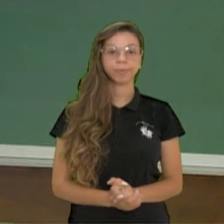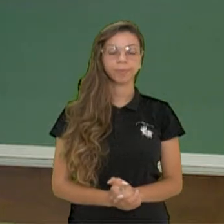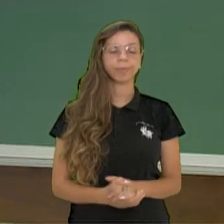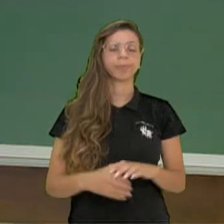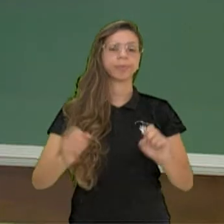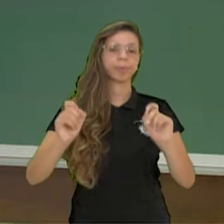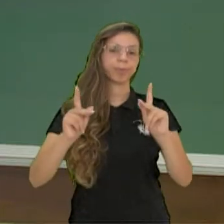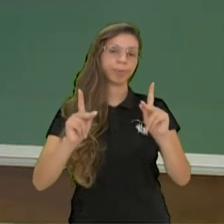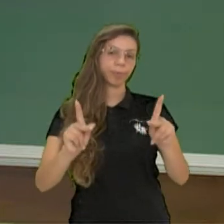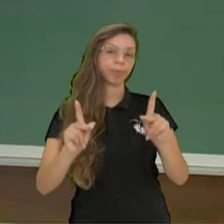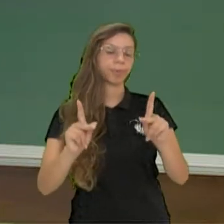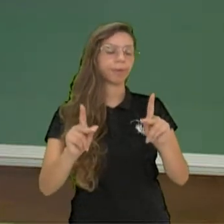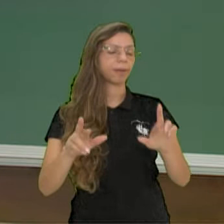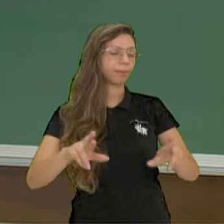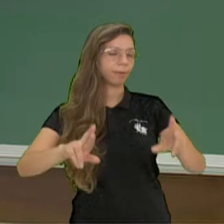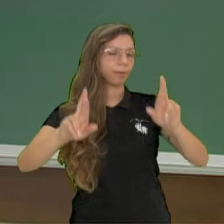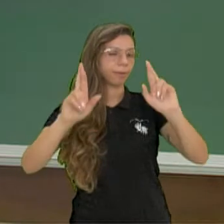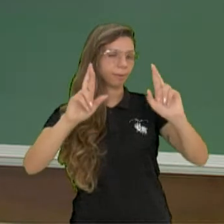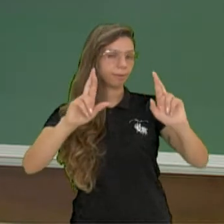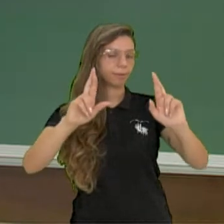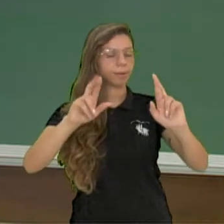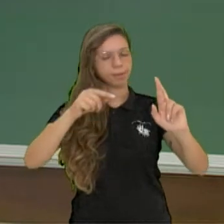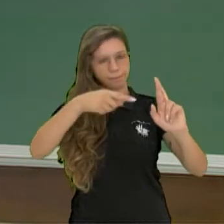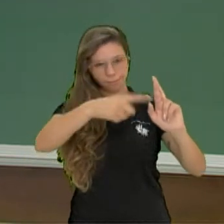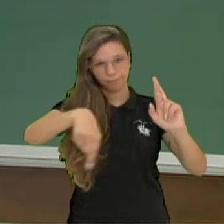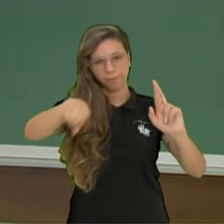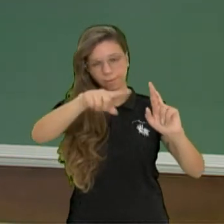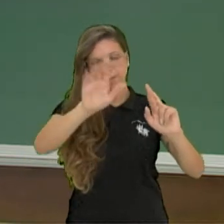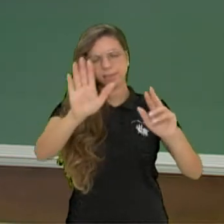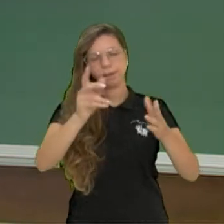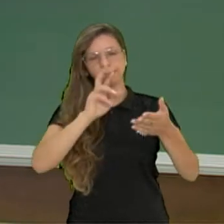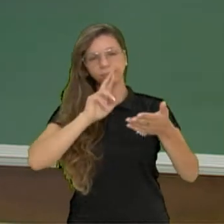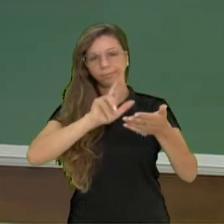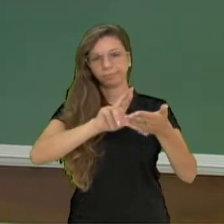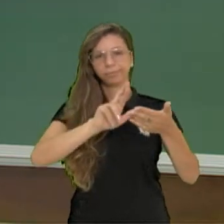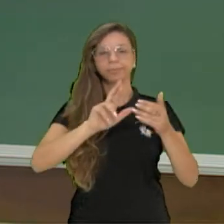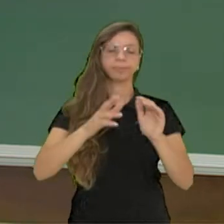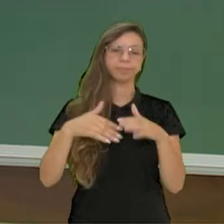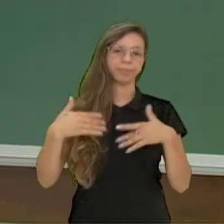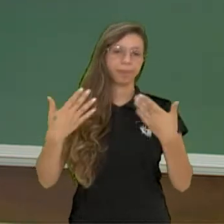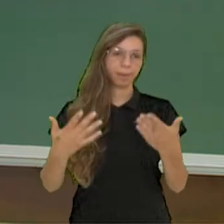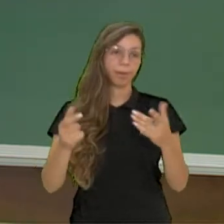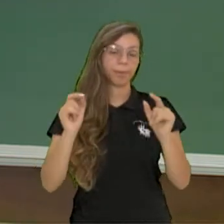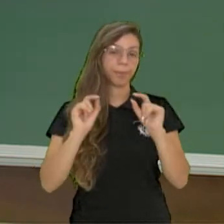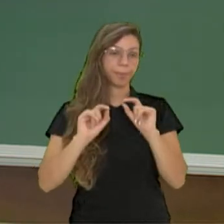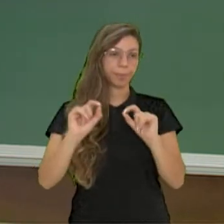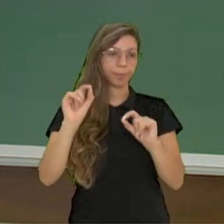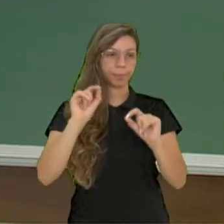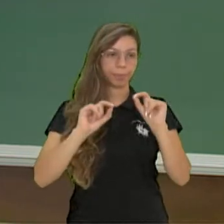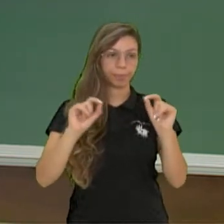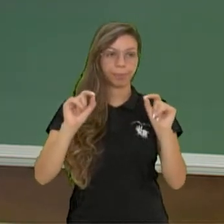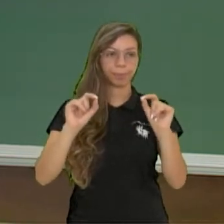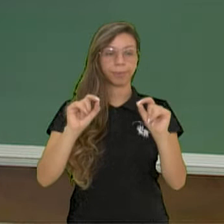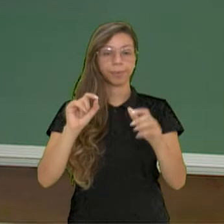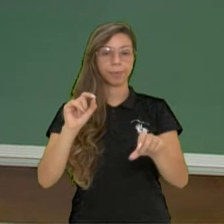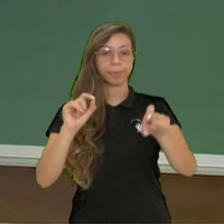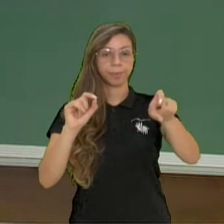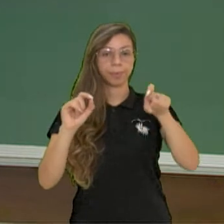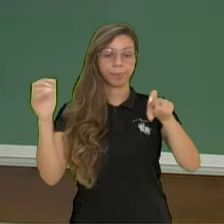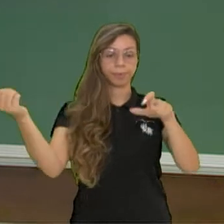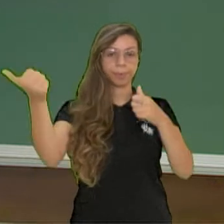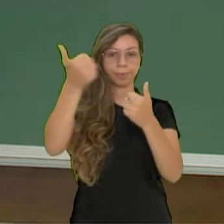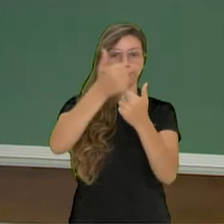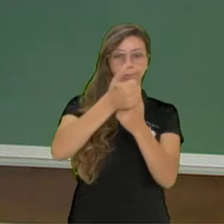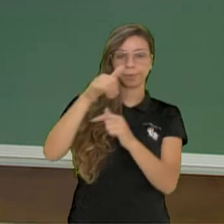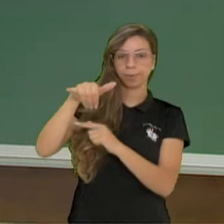Muito bem, certeza que você já resolveu, né? Olha só, ao trocar x por y e